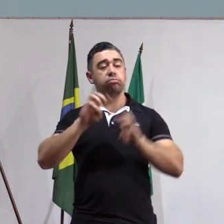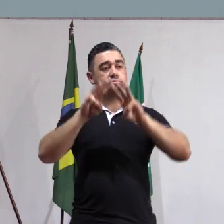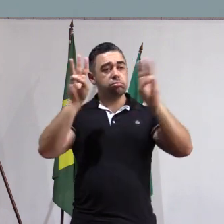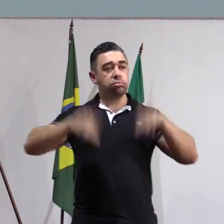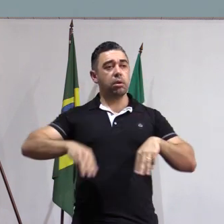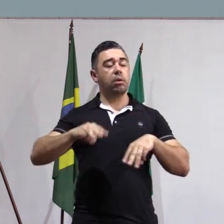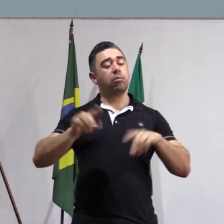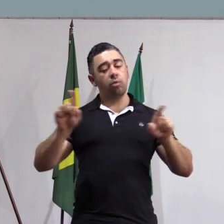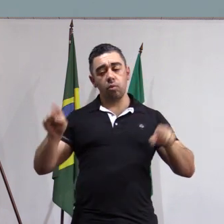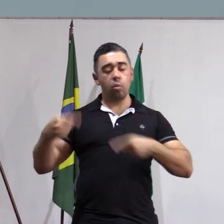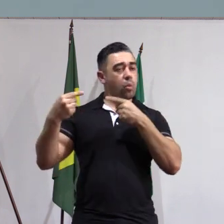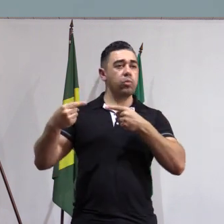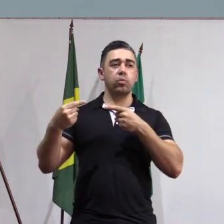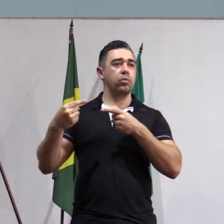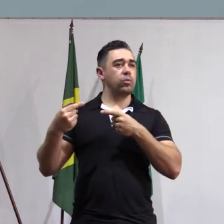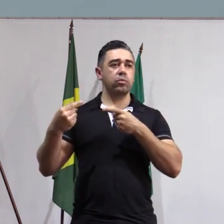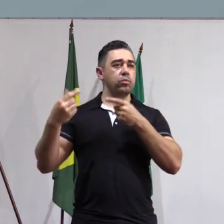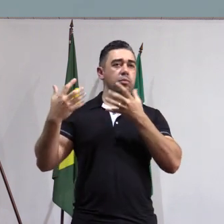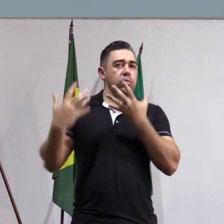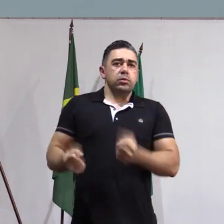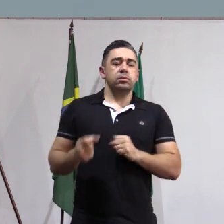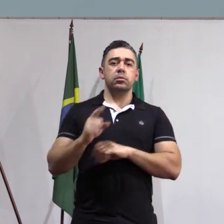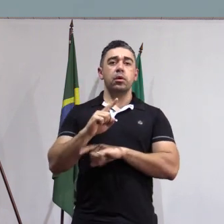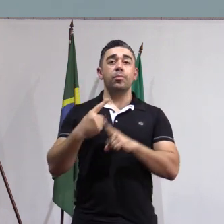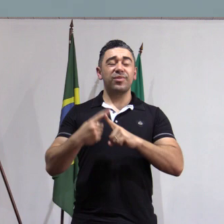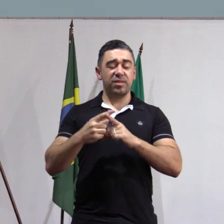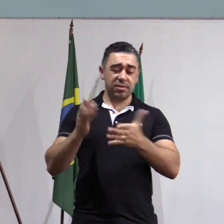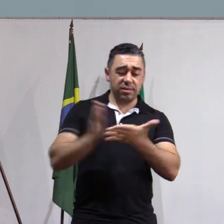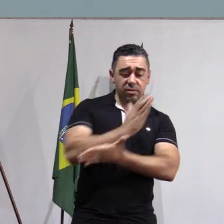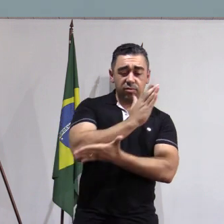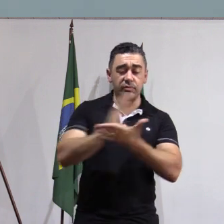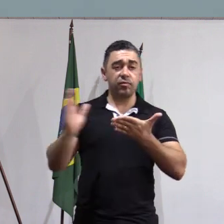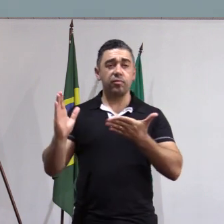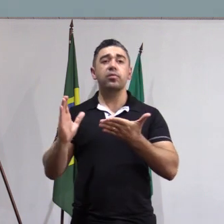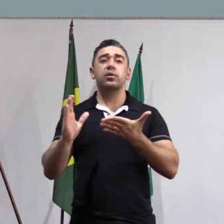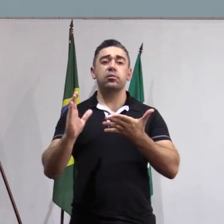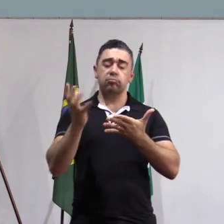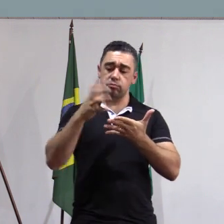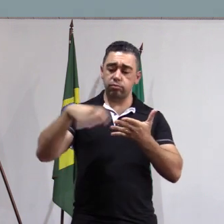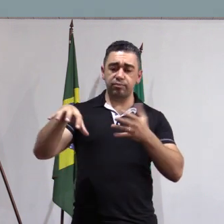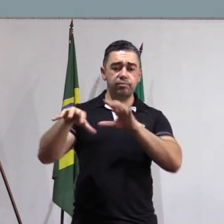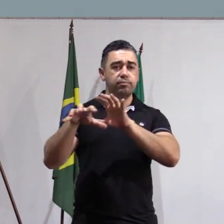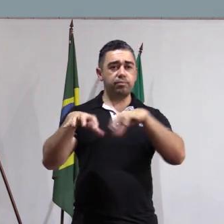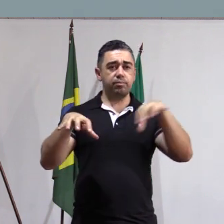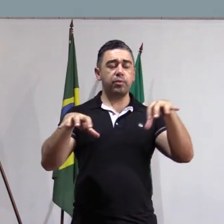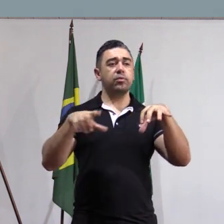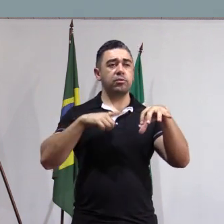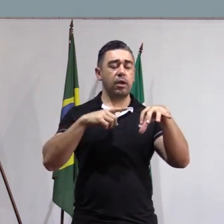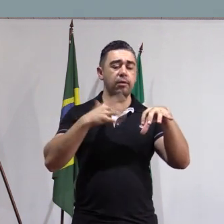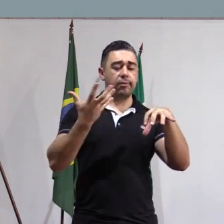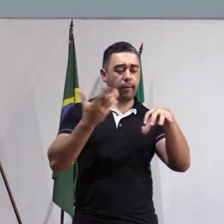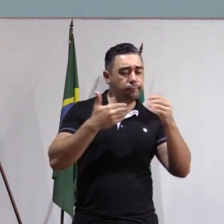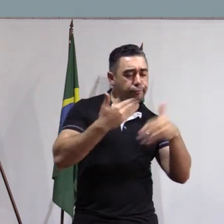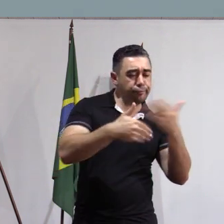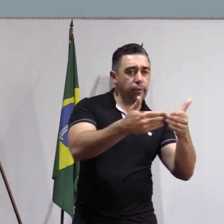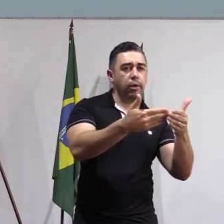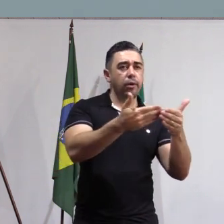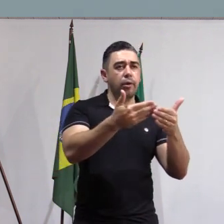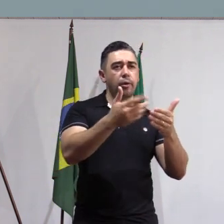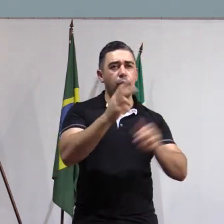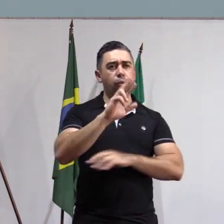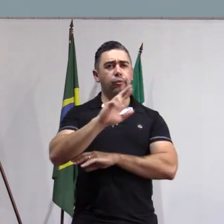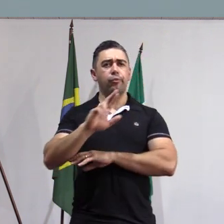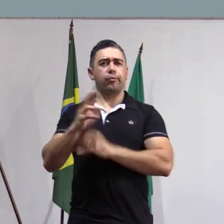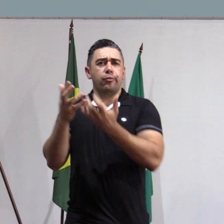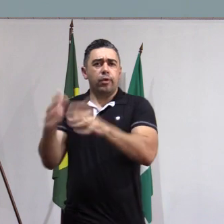colocar contra esse projeto, um projeto que divide a comunidade entre os que são progressistas ou não, que essa é a